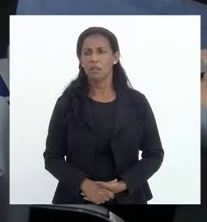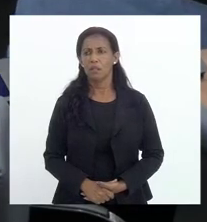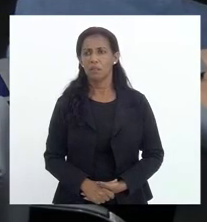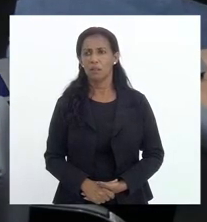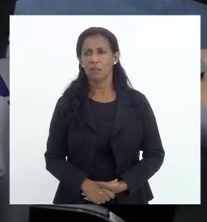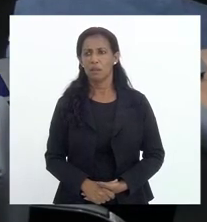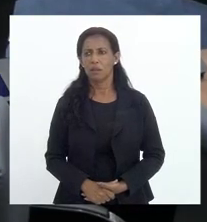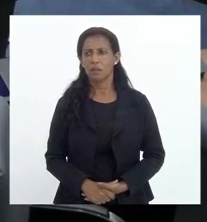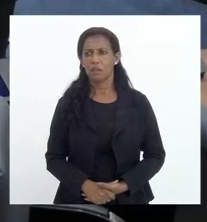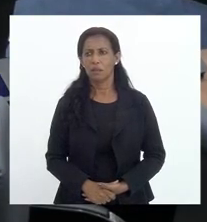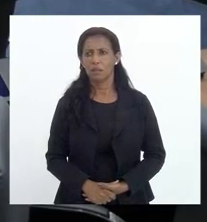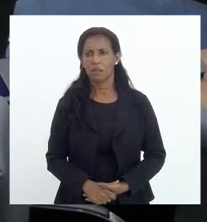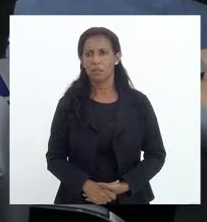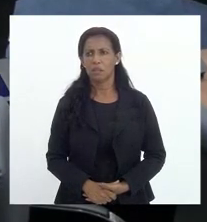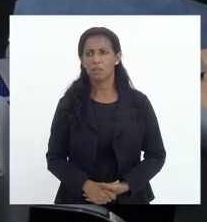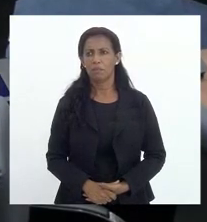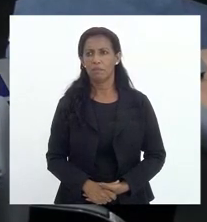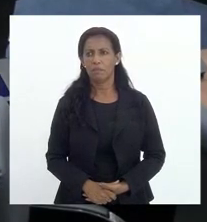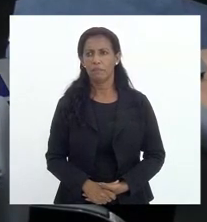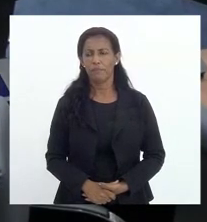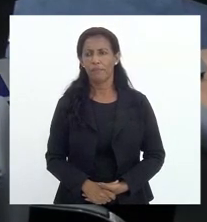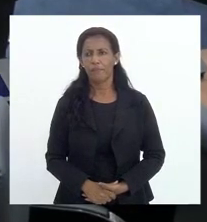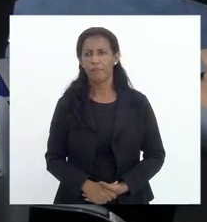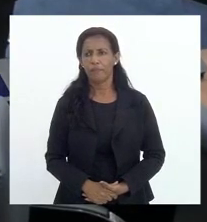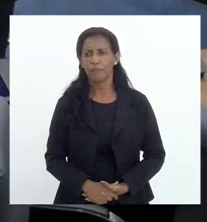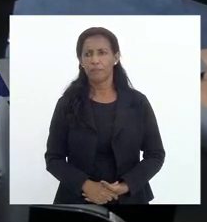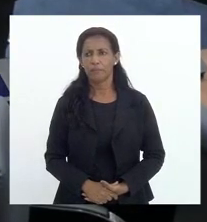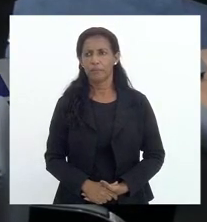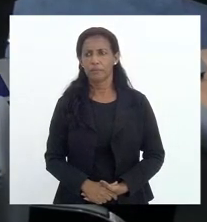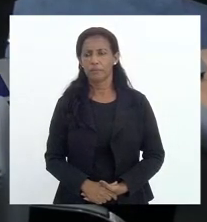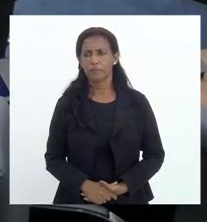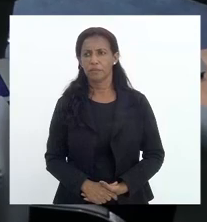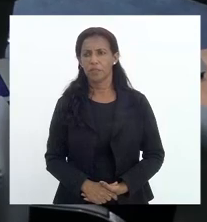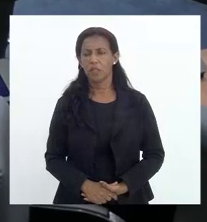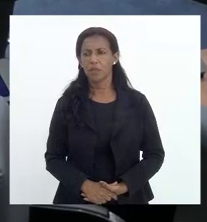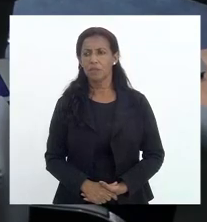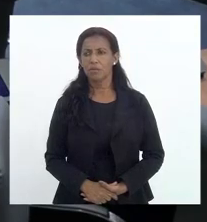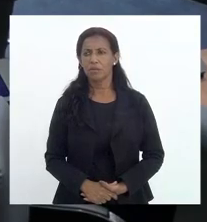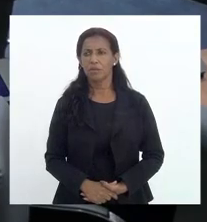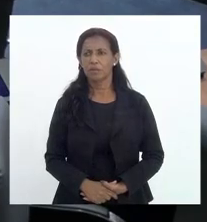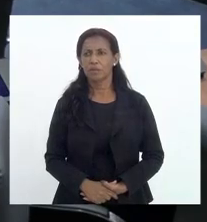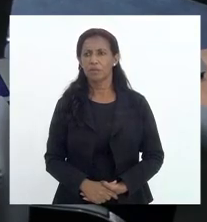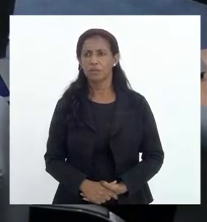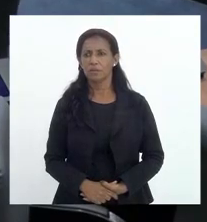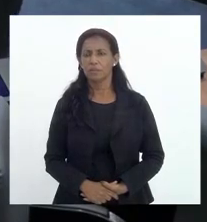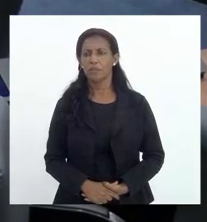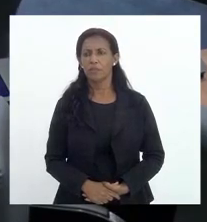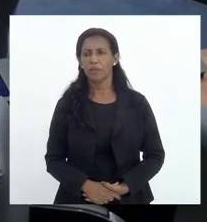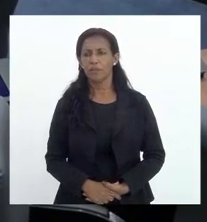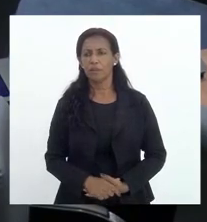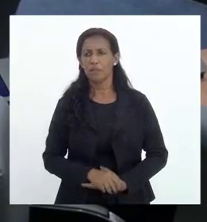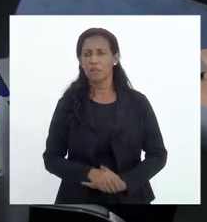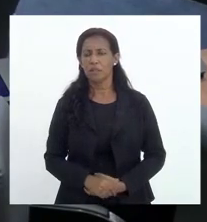Deputada Mônica, espera aí. Já se prepara que depois vai ser a senhora com 3 minutos.